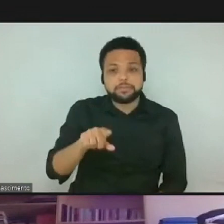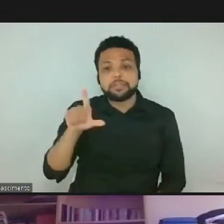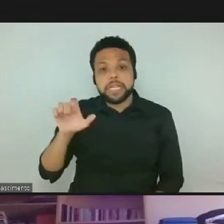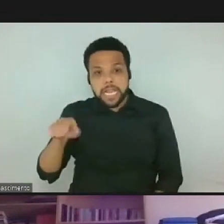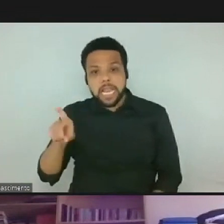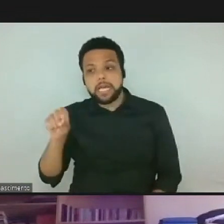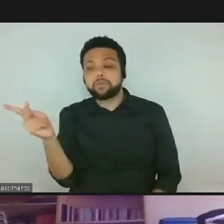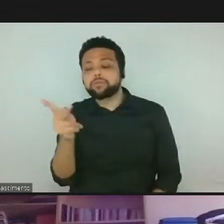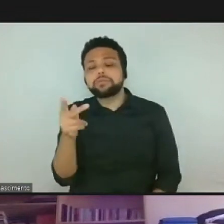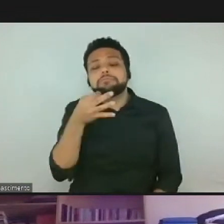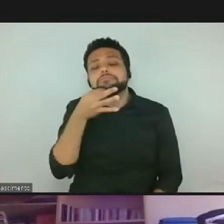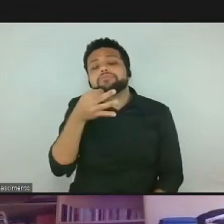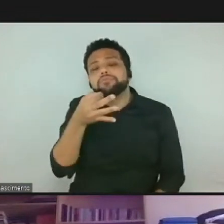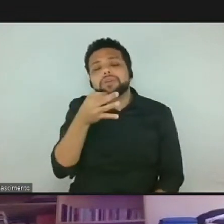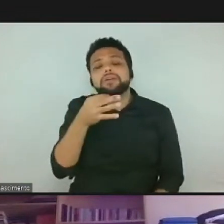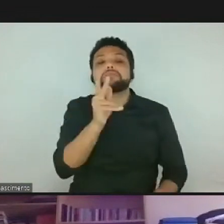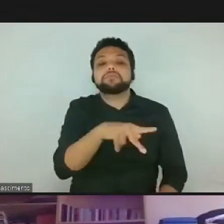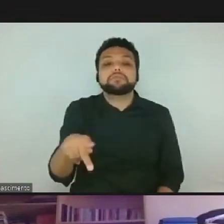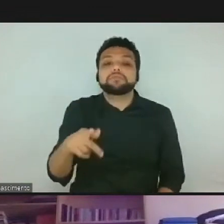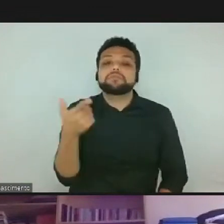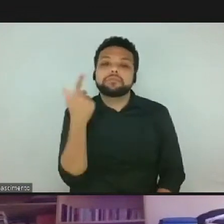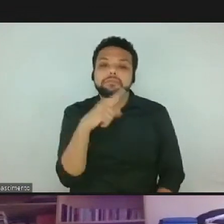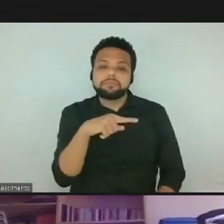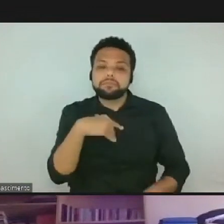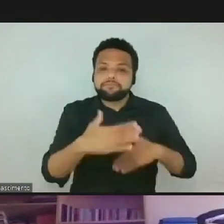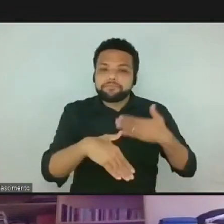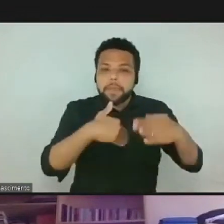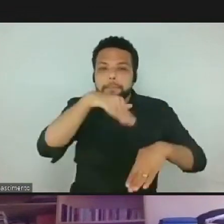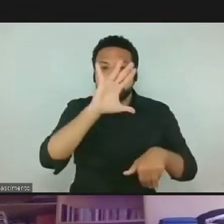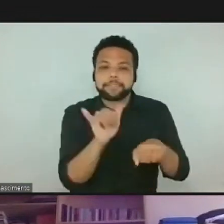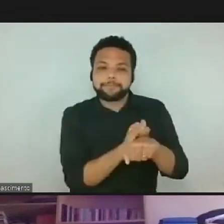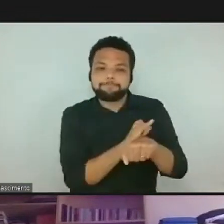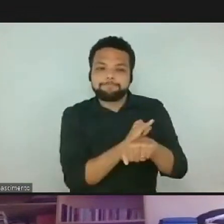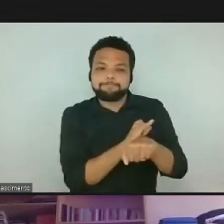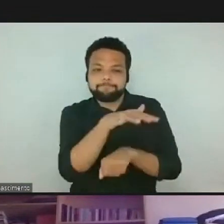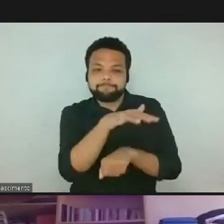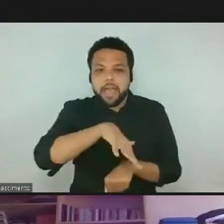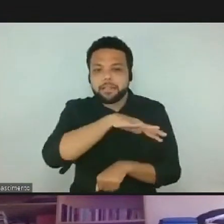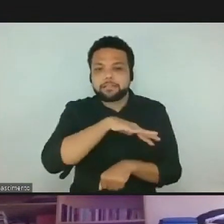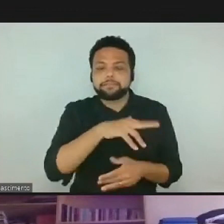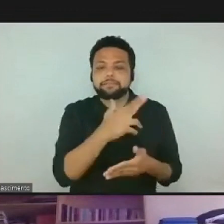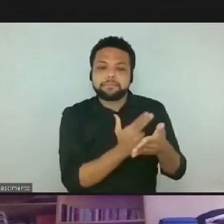aos professores para que desenvolvam mais estratégias no campo do desenho,